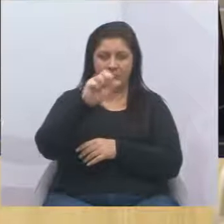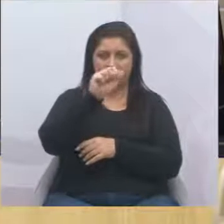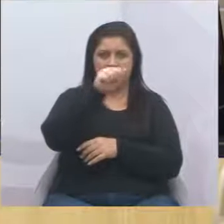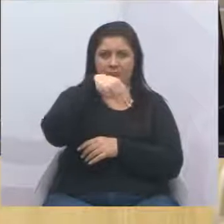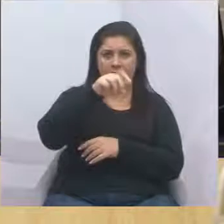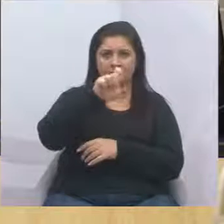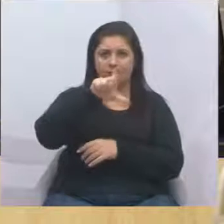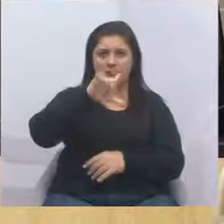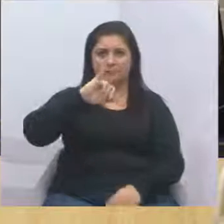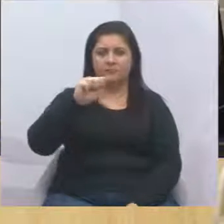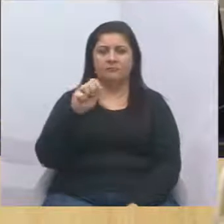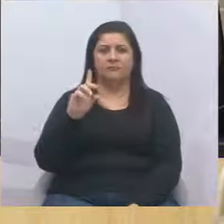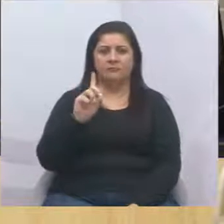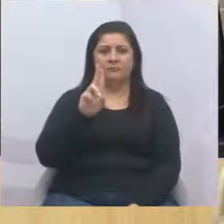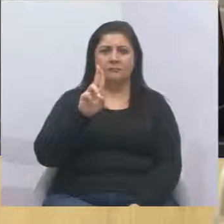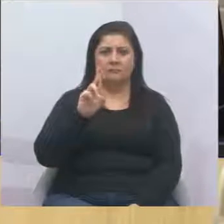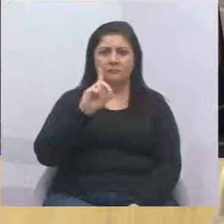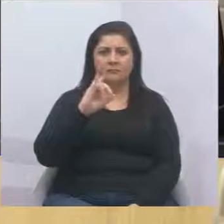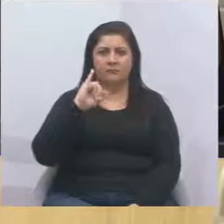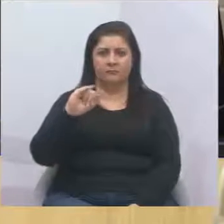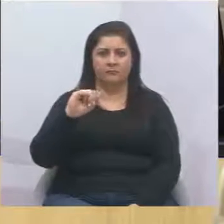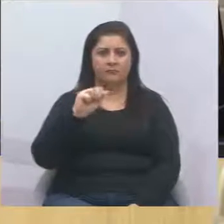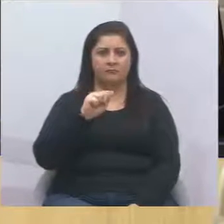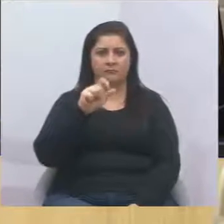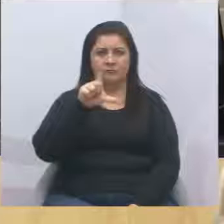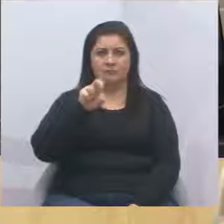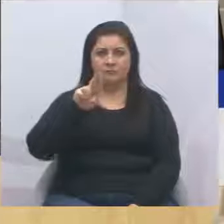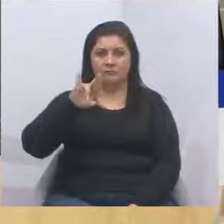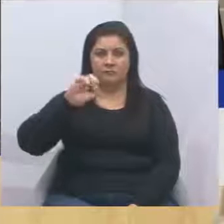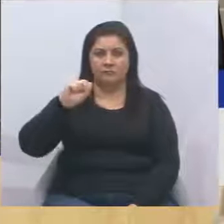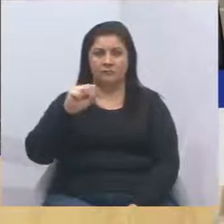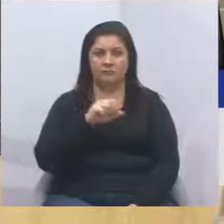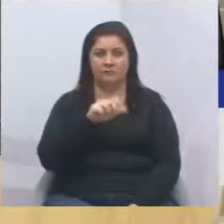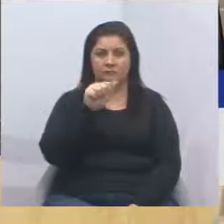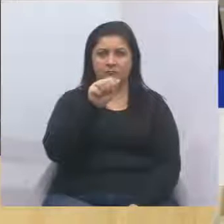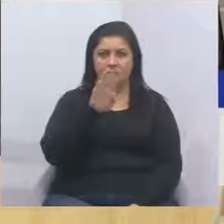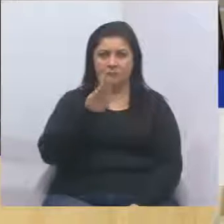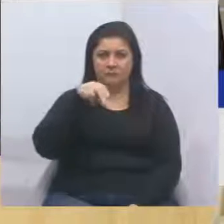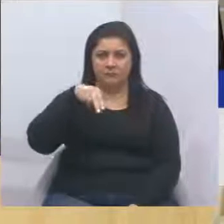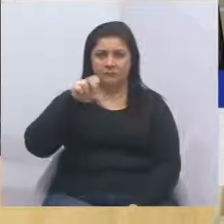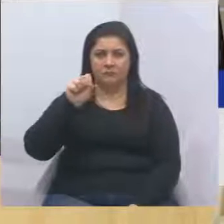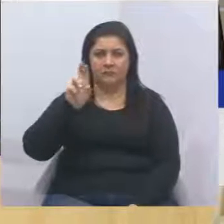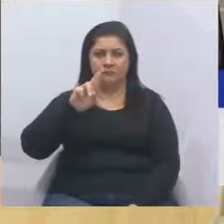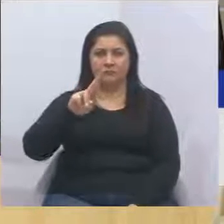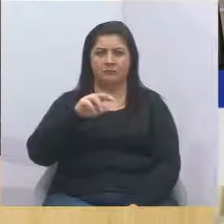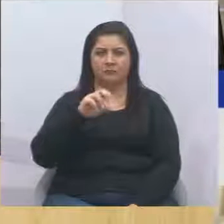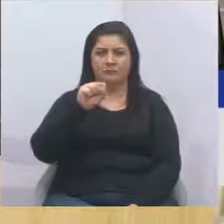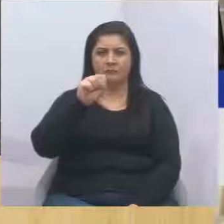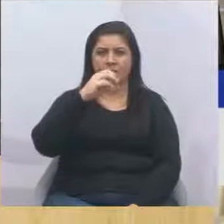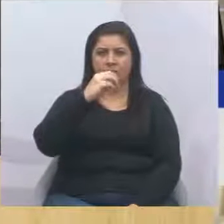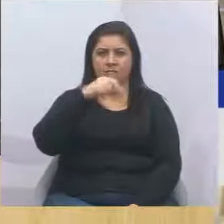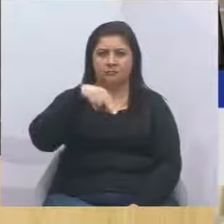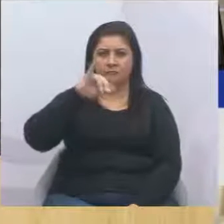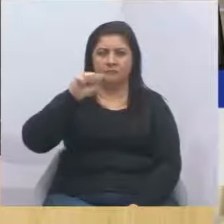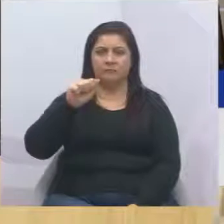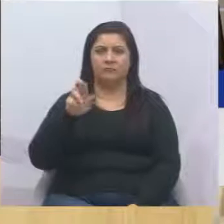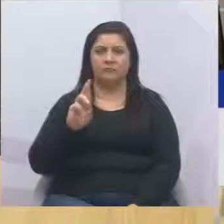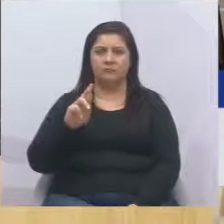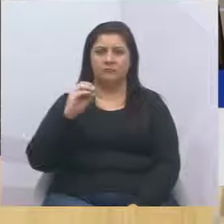Dudi, Luiz Flávio, Flavinho, Abner de Madureira, Rogério Timóteo e Sônia Patas da